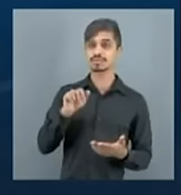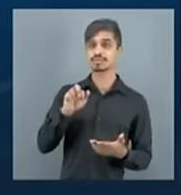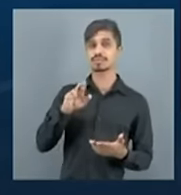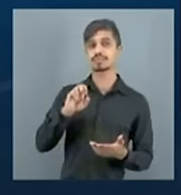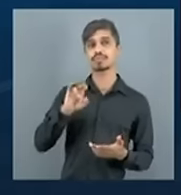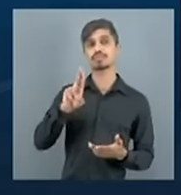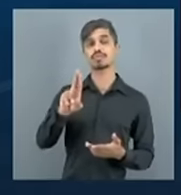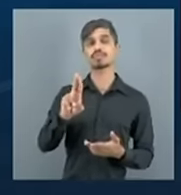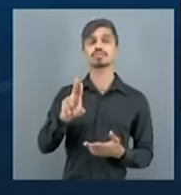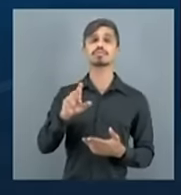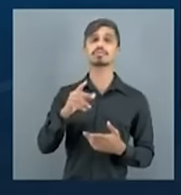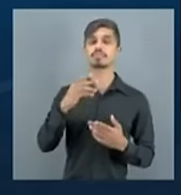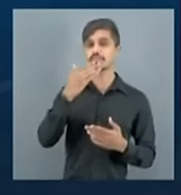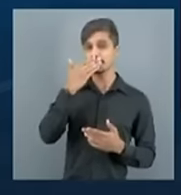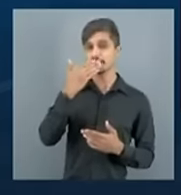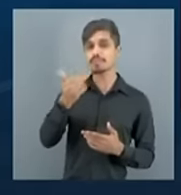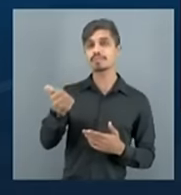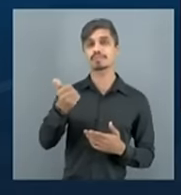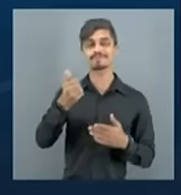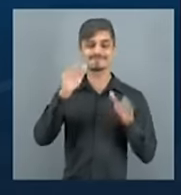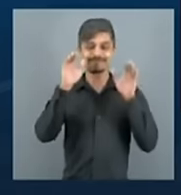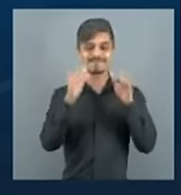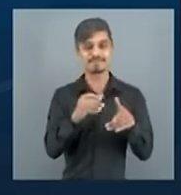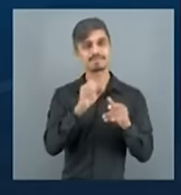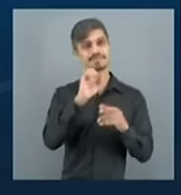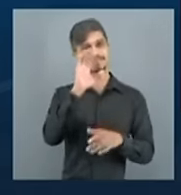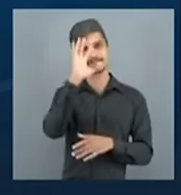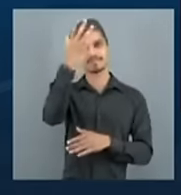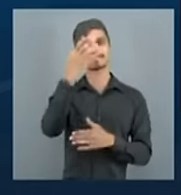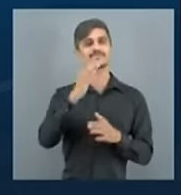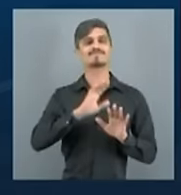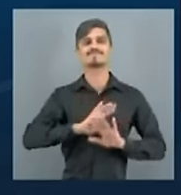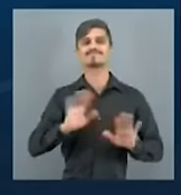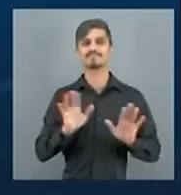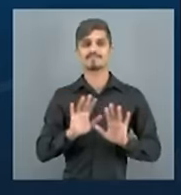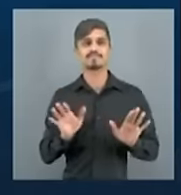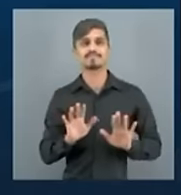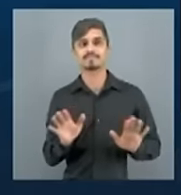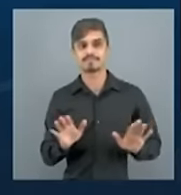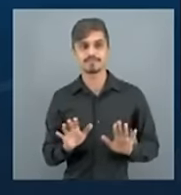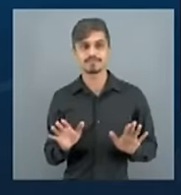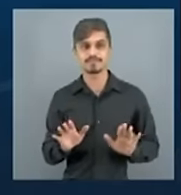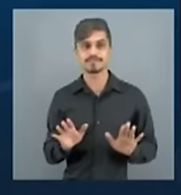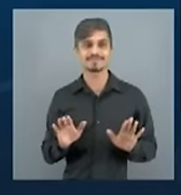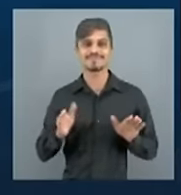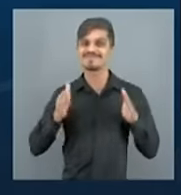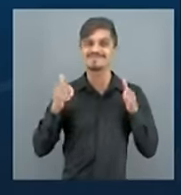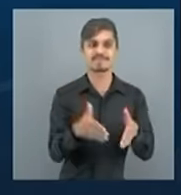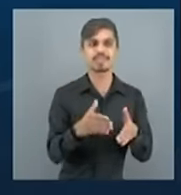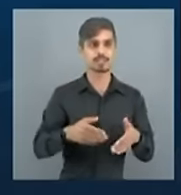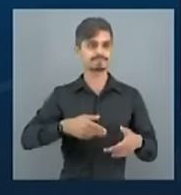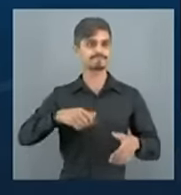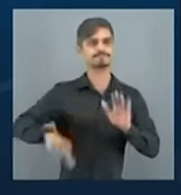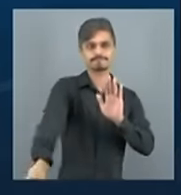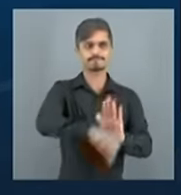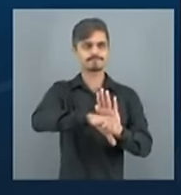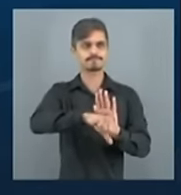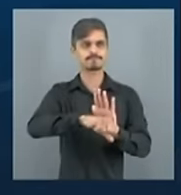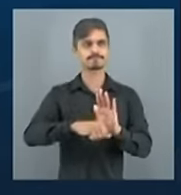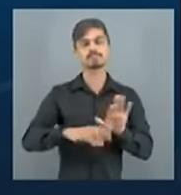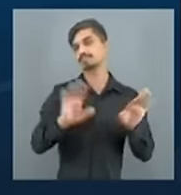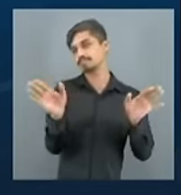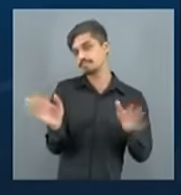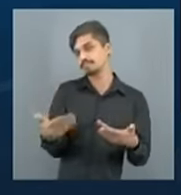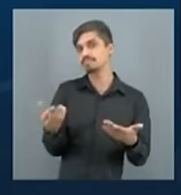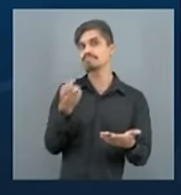se apegar mais na solução dos problemas e não sempre incrimina, porque o jornalista hoje, um